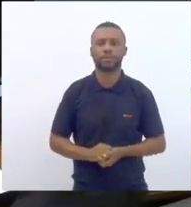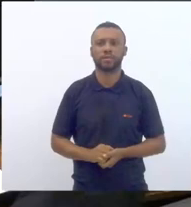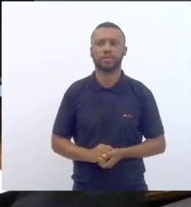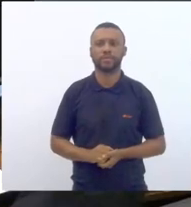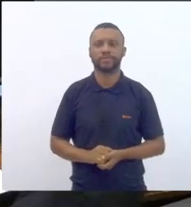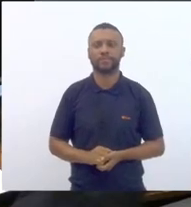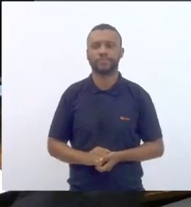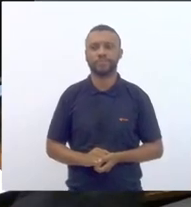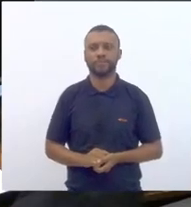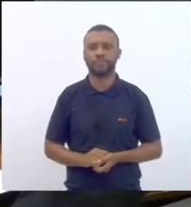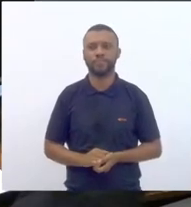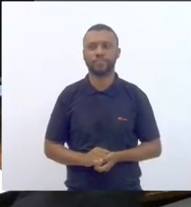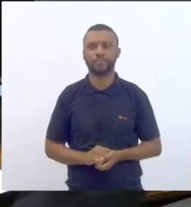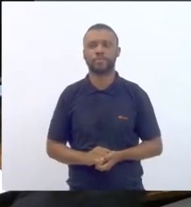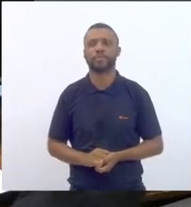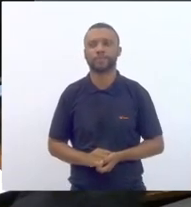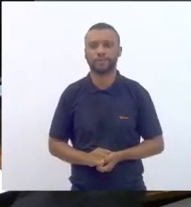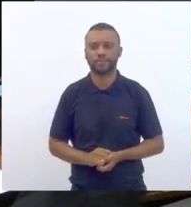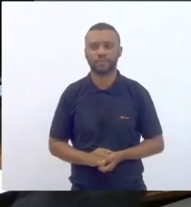255.